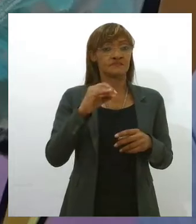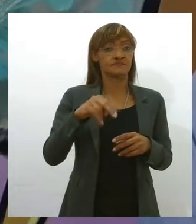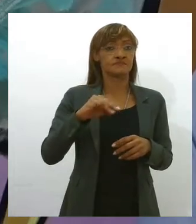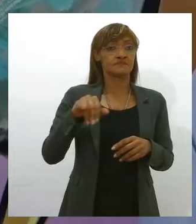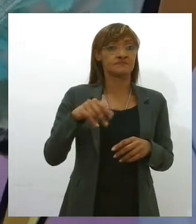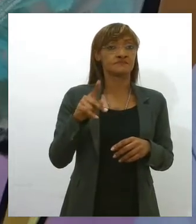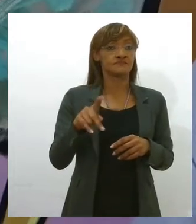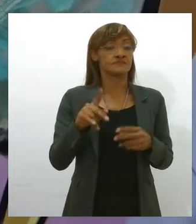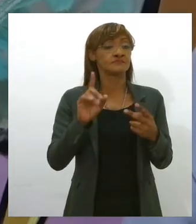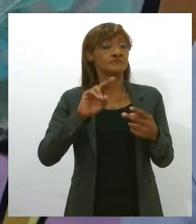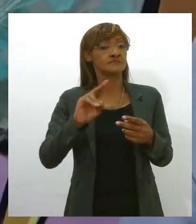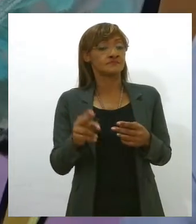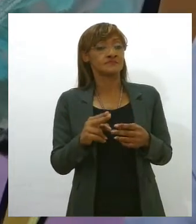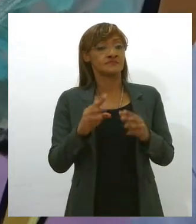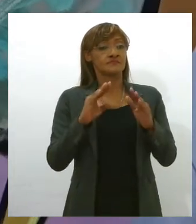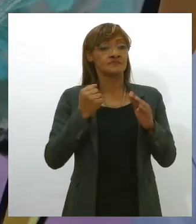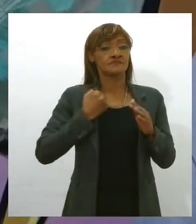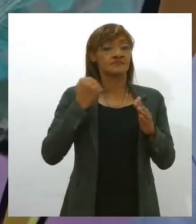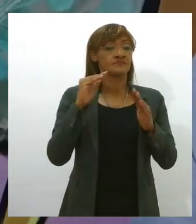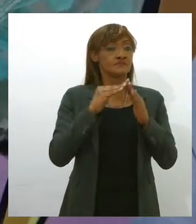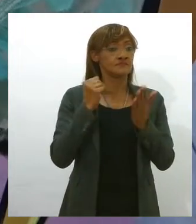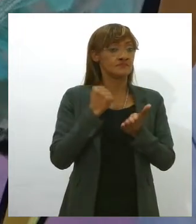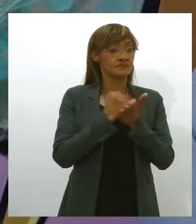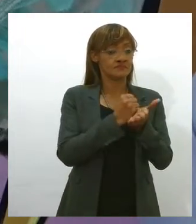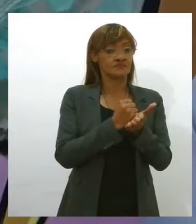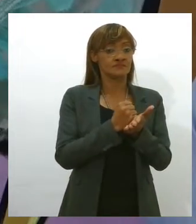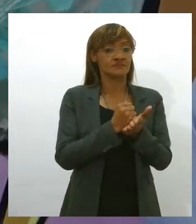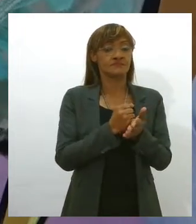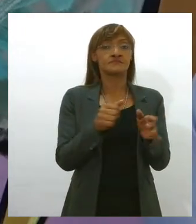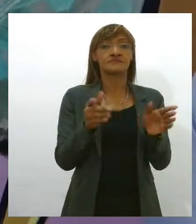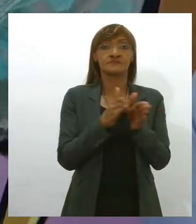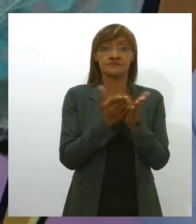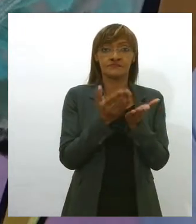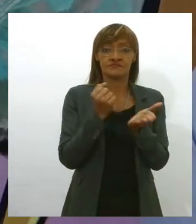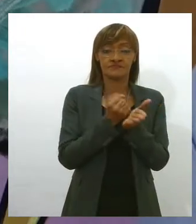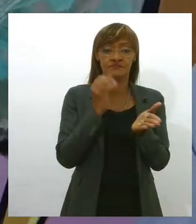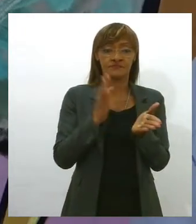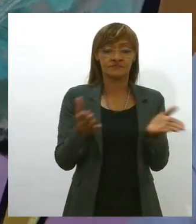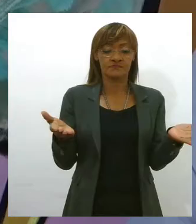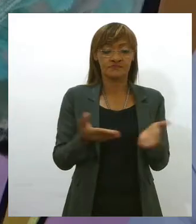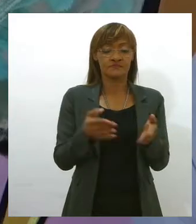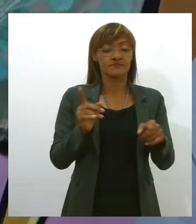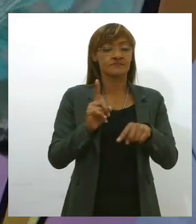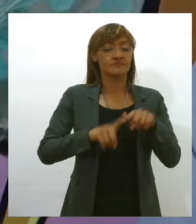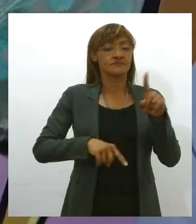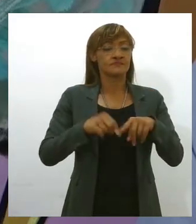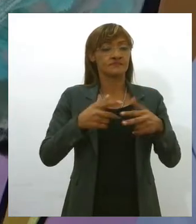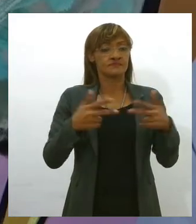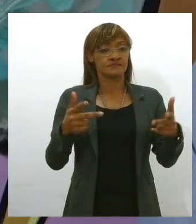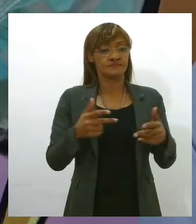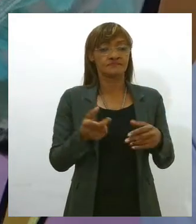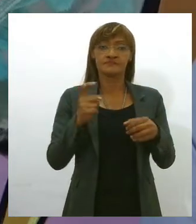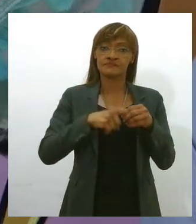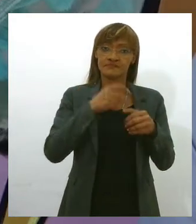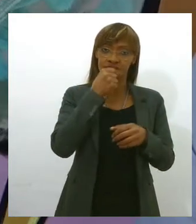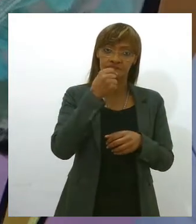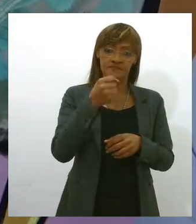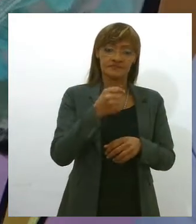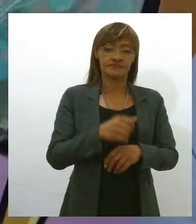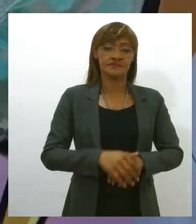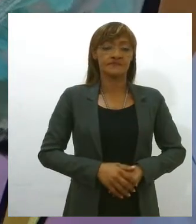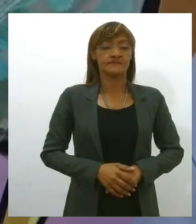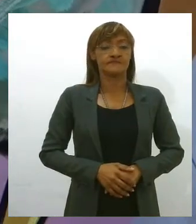agora também isso vigora a partir das encomendas nacionais voltamos aos estúdios